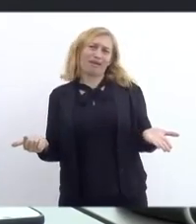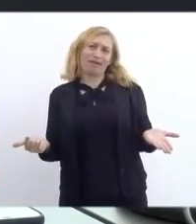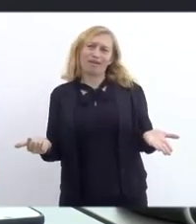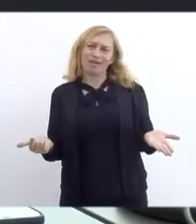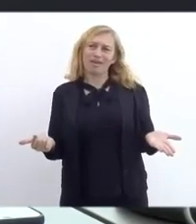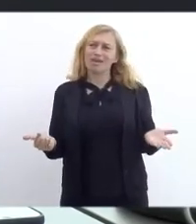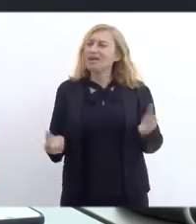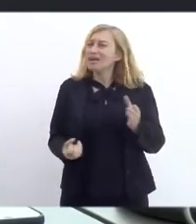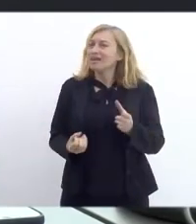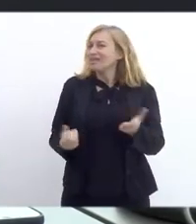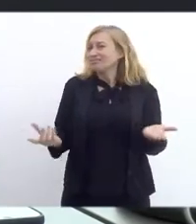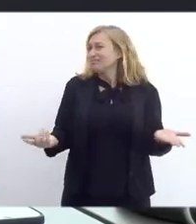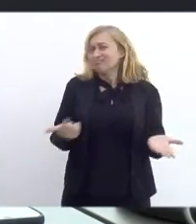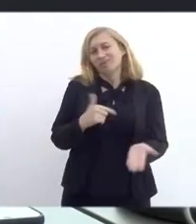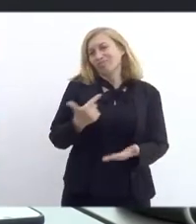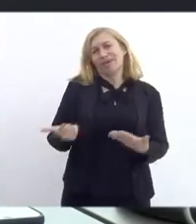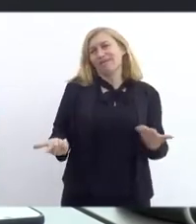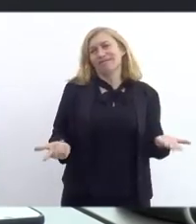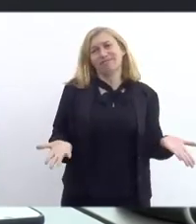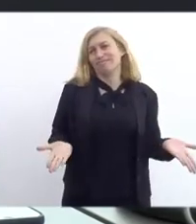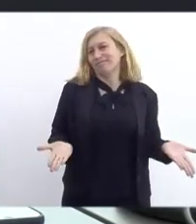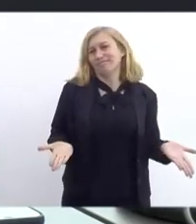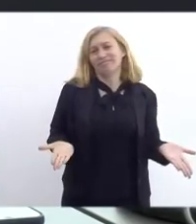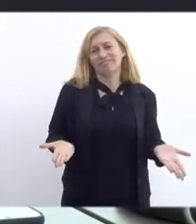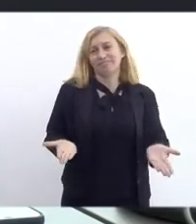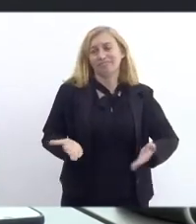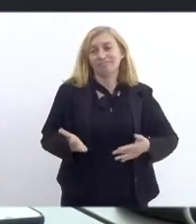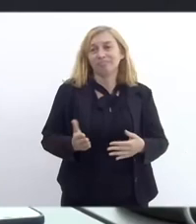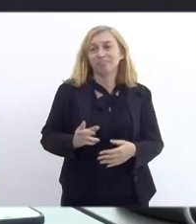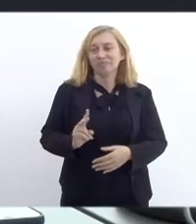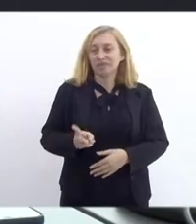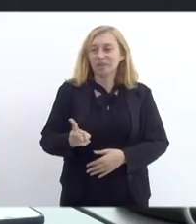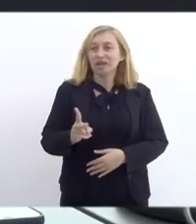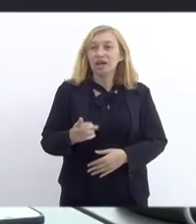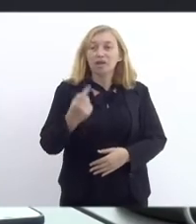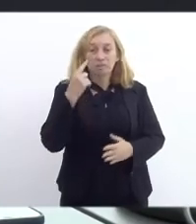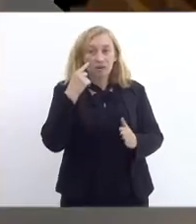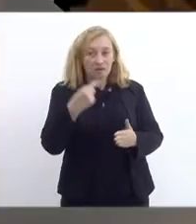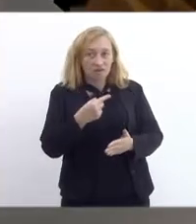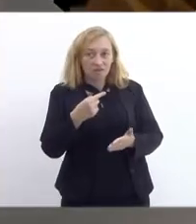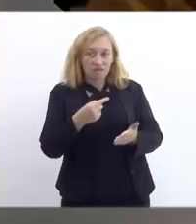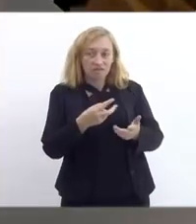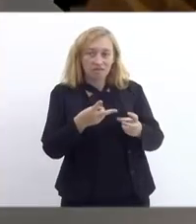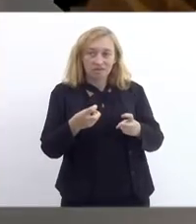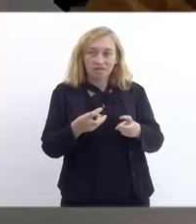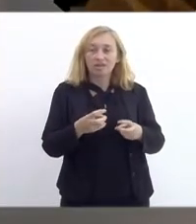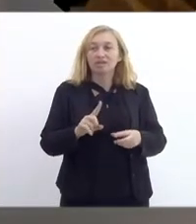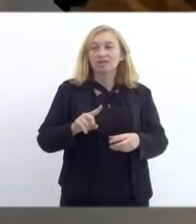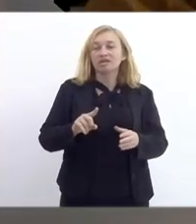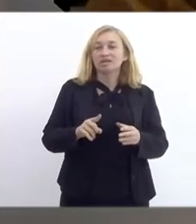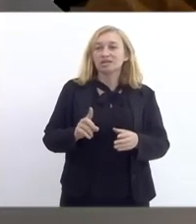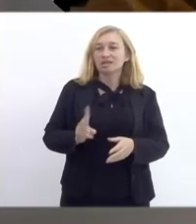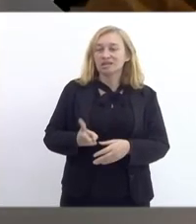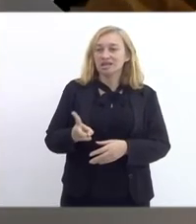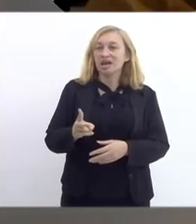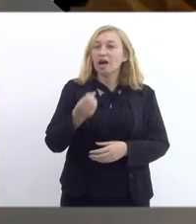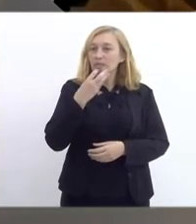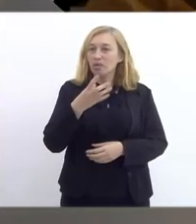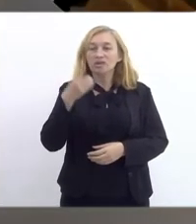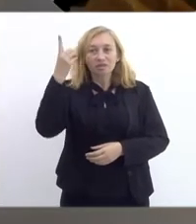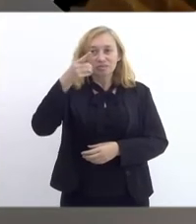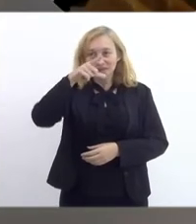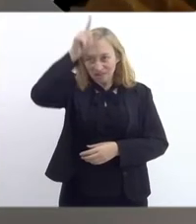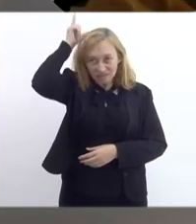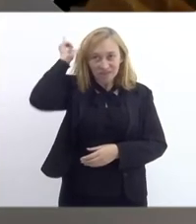ok? Não, nenhuma razoabilidade. Eu, então, adelante. Vamos assim, pedido de vista concedido, vamos em frente. E, eu vou, e é bom que o deputado Luiz Paulo fará